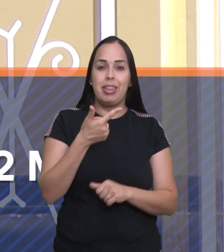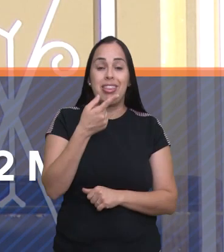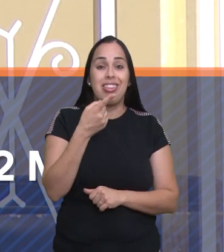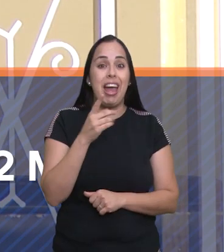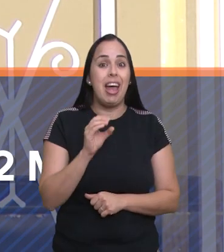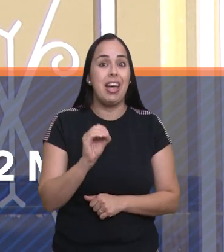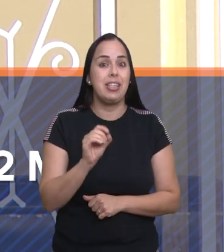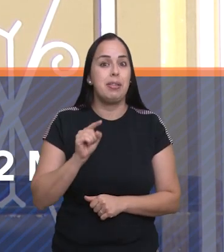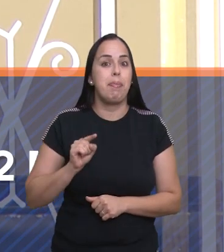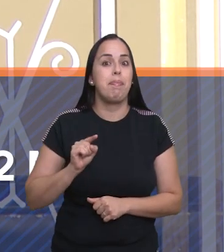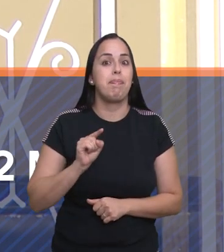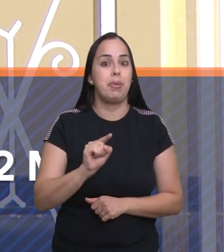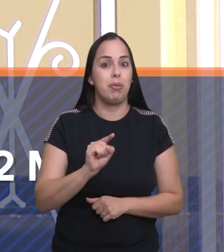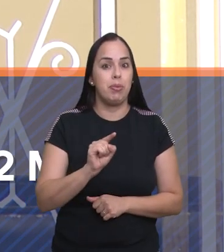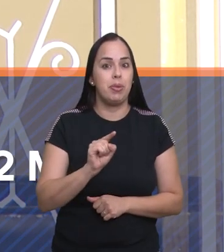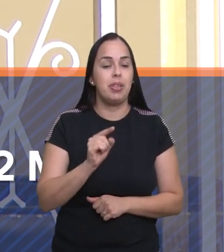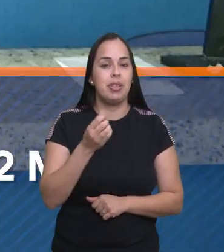realizados